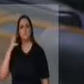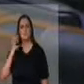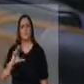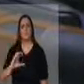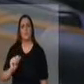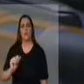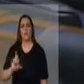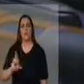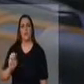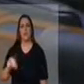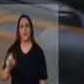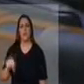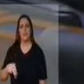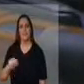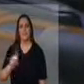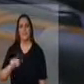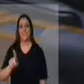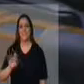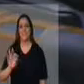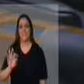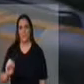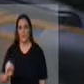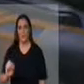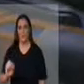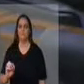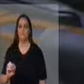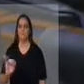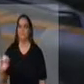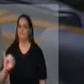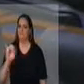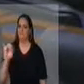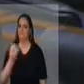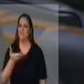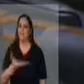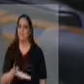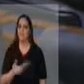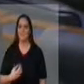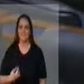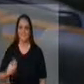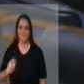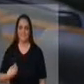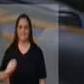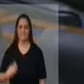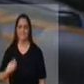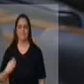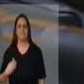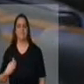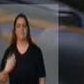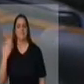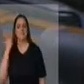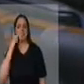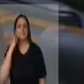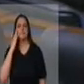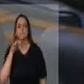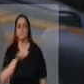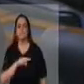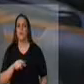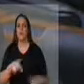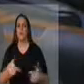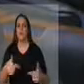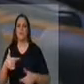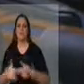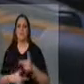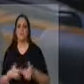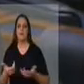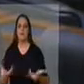Zanotto, que para nós é sim uma grande referência nesse trabalho de fazer com que o tratamento do câncer seja uma